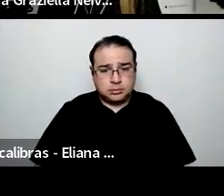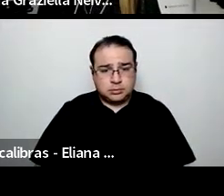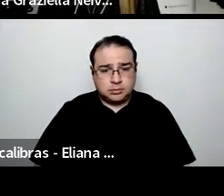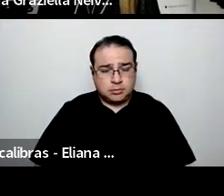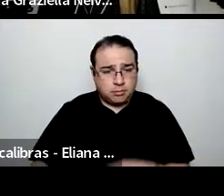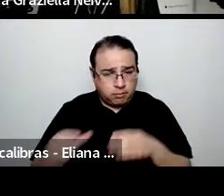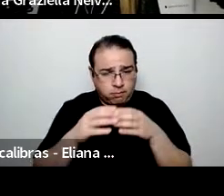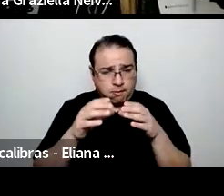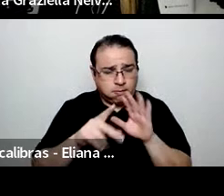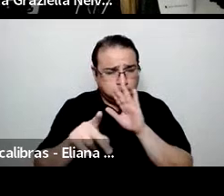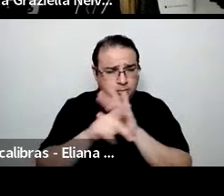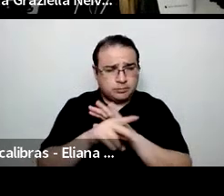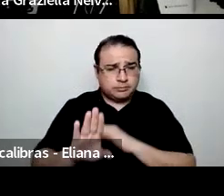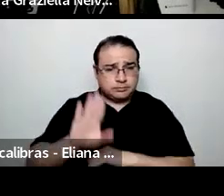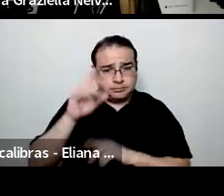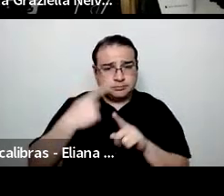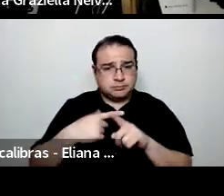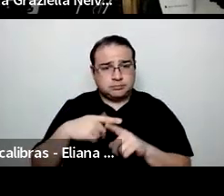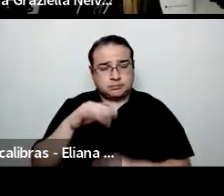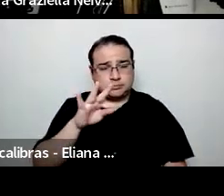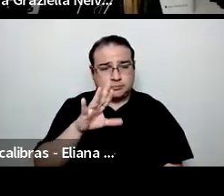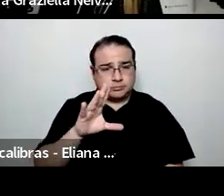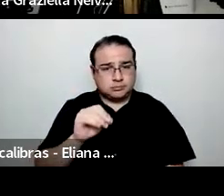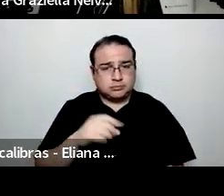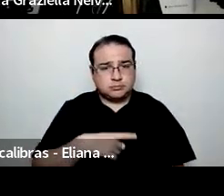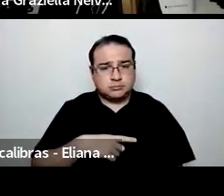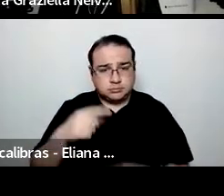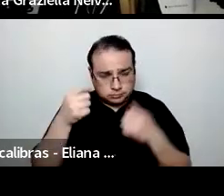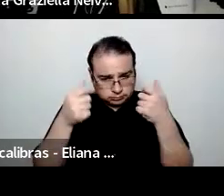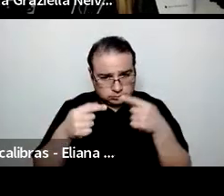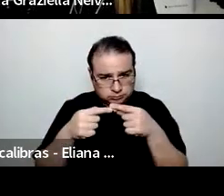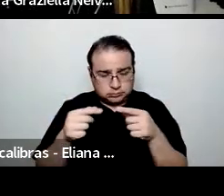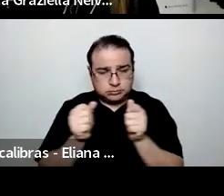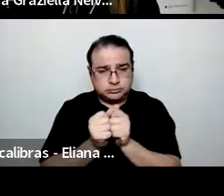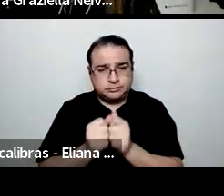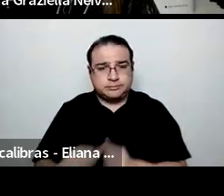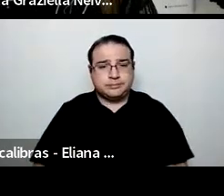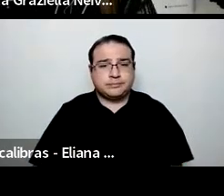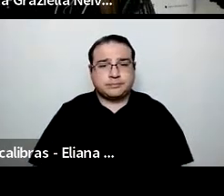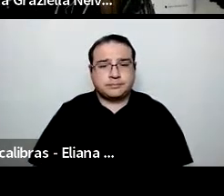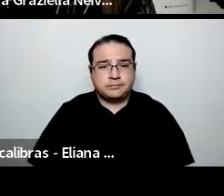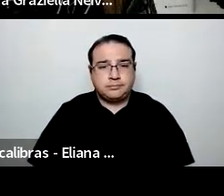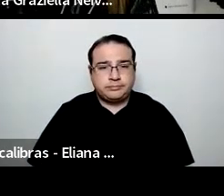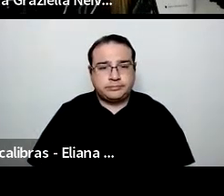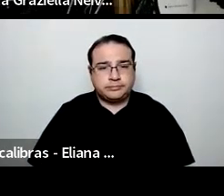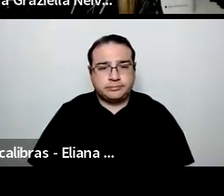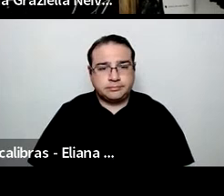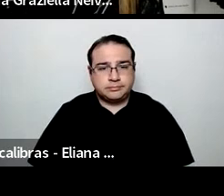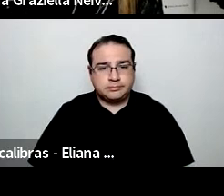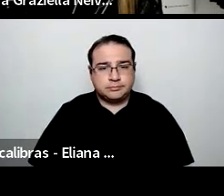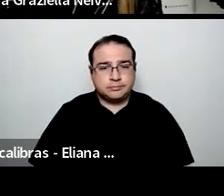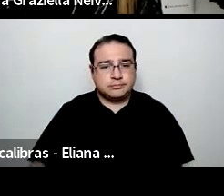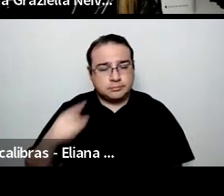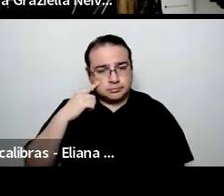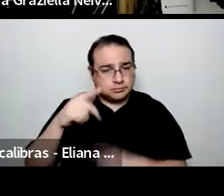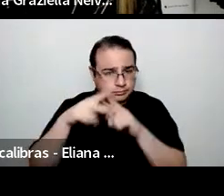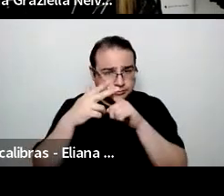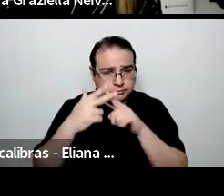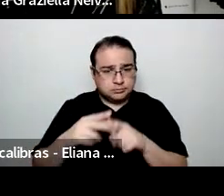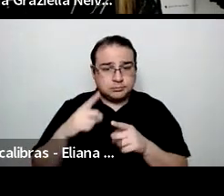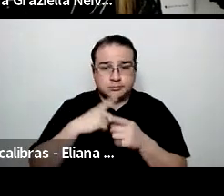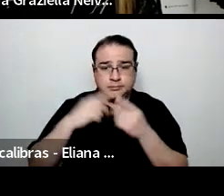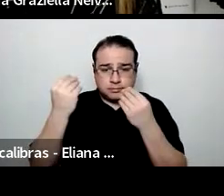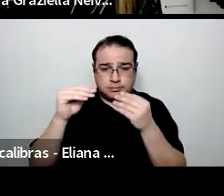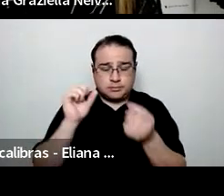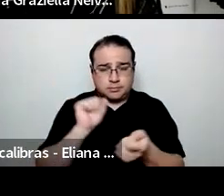responsabilização a pena do candidato e não do partido não consegui na estação edificação para sempre